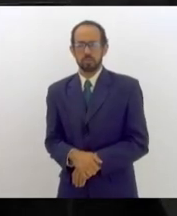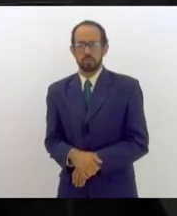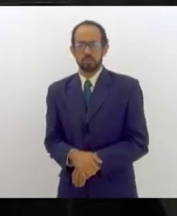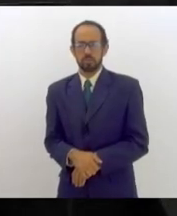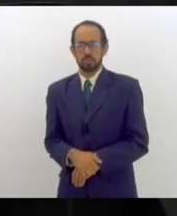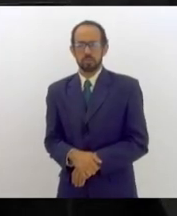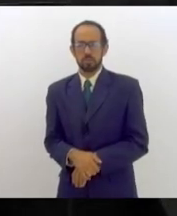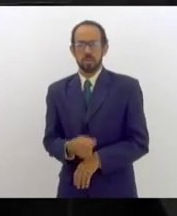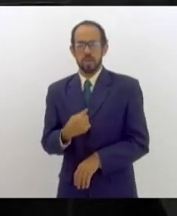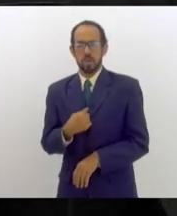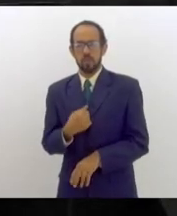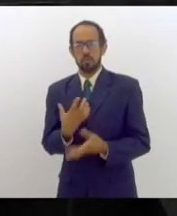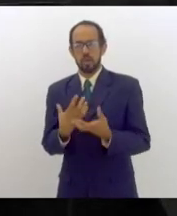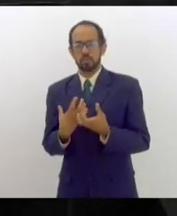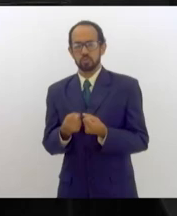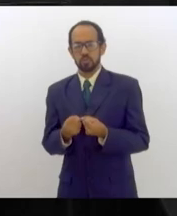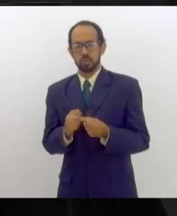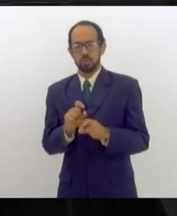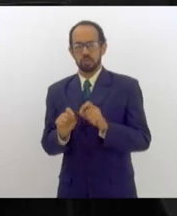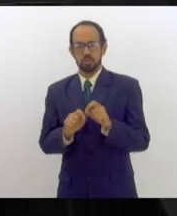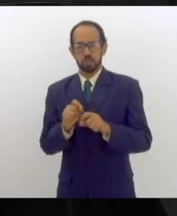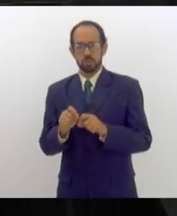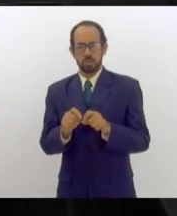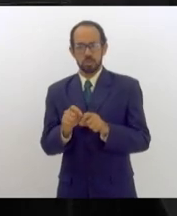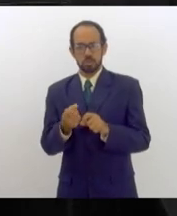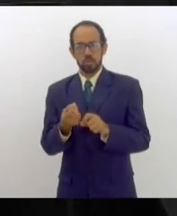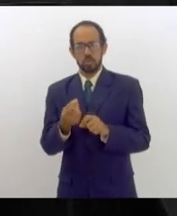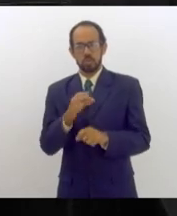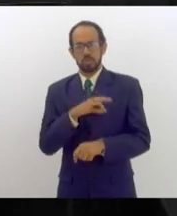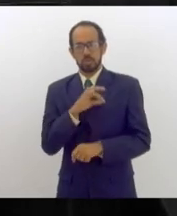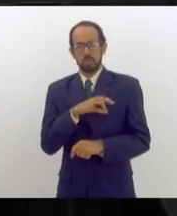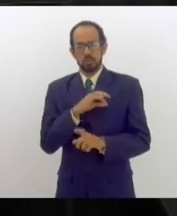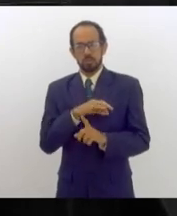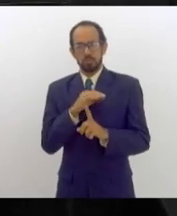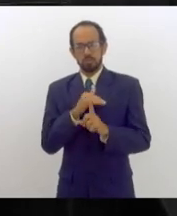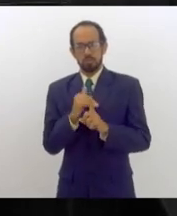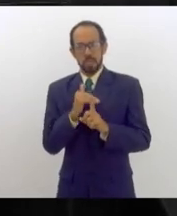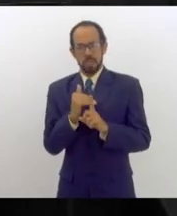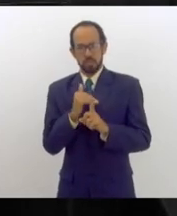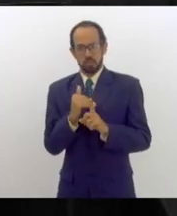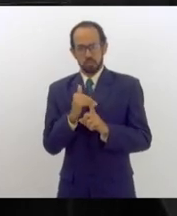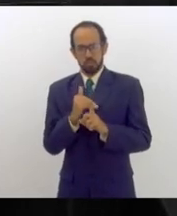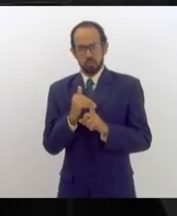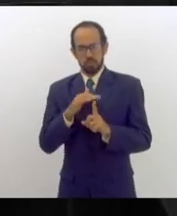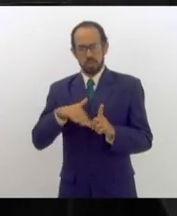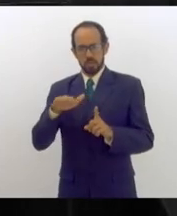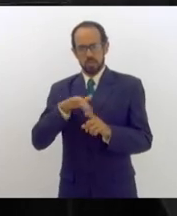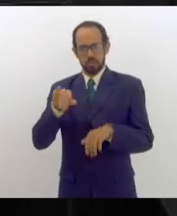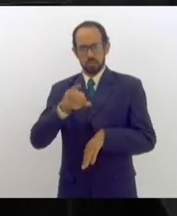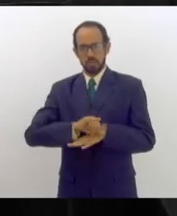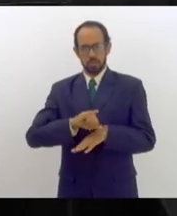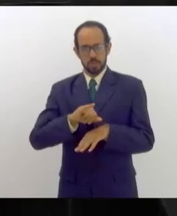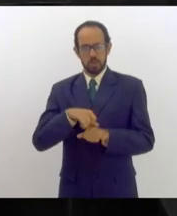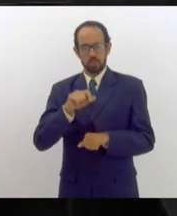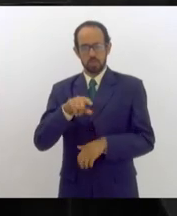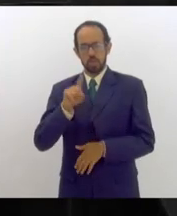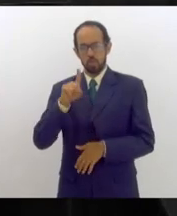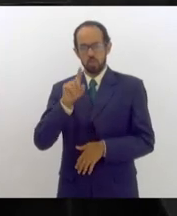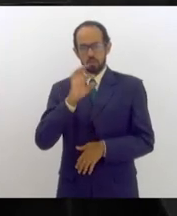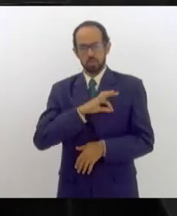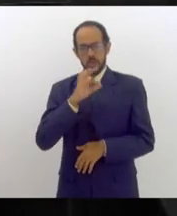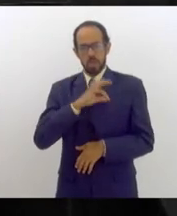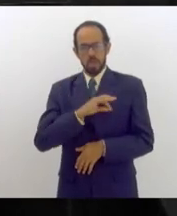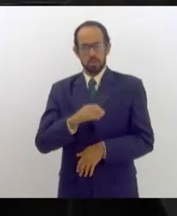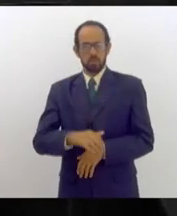vou admitir que a renda média da região metropolitana Nossa seja um salário